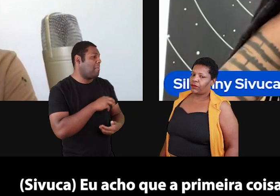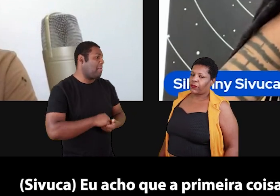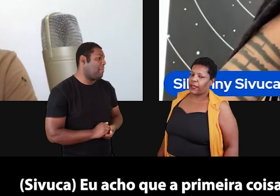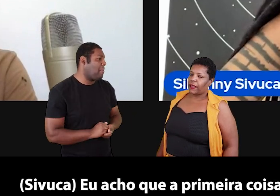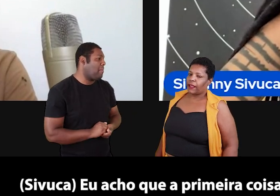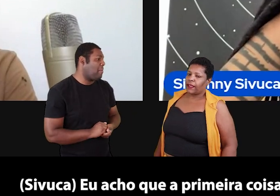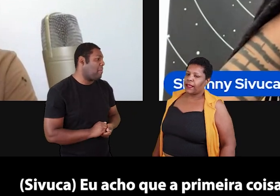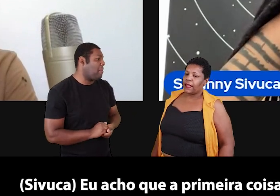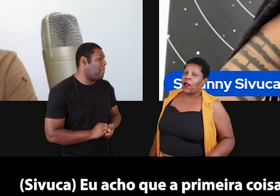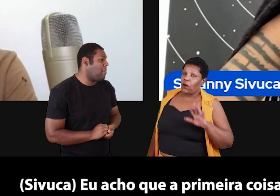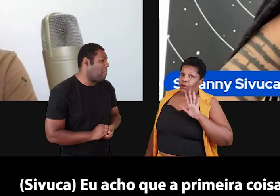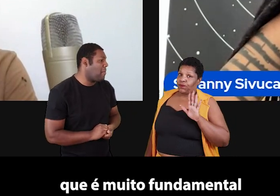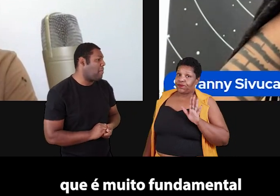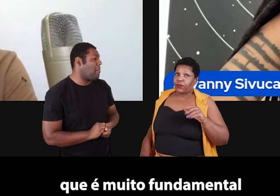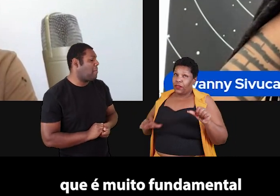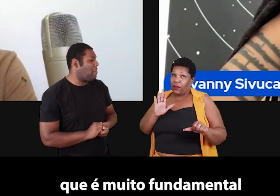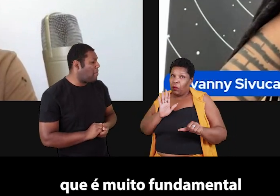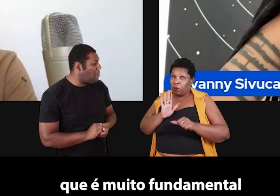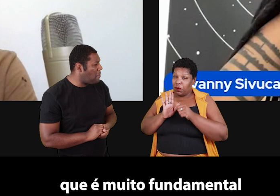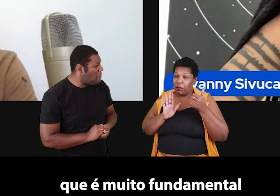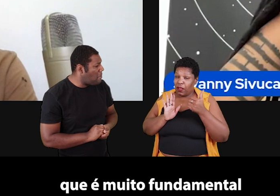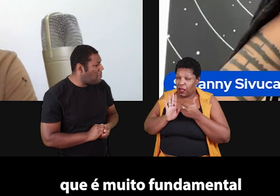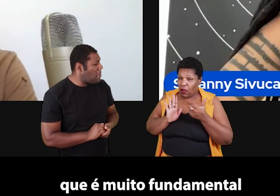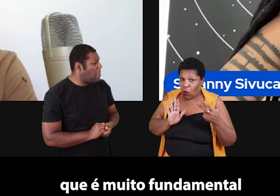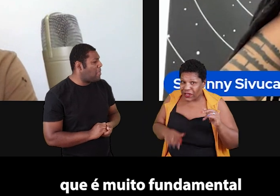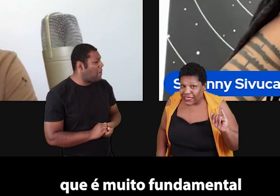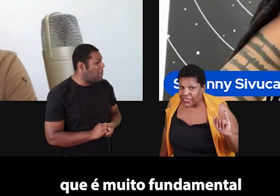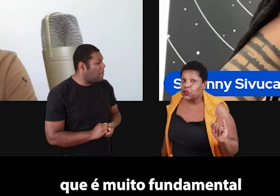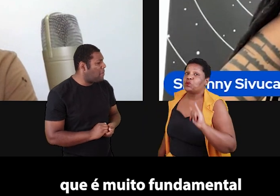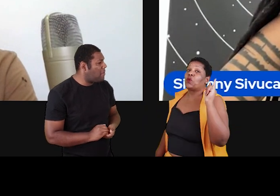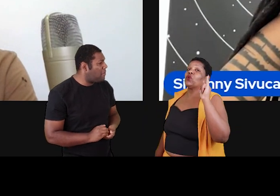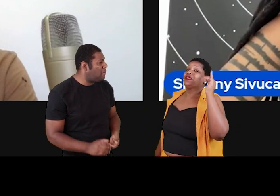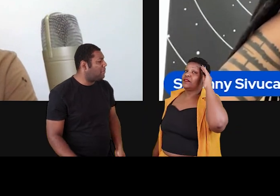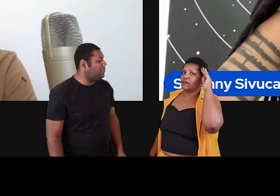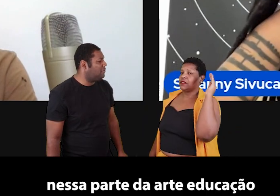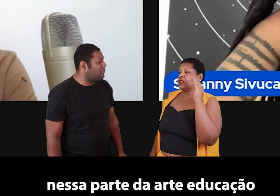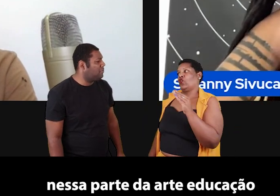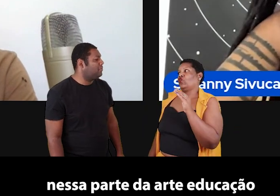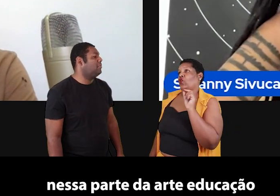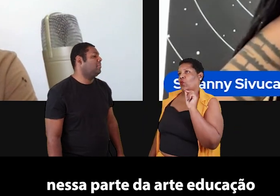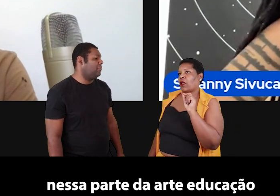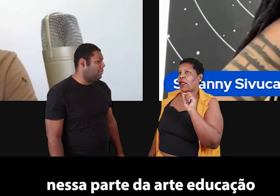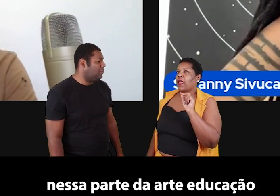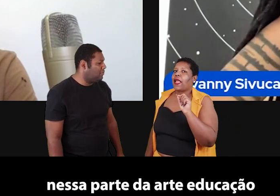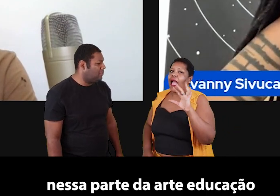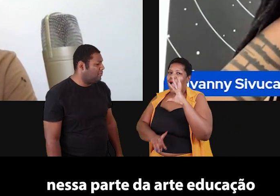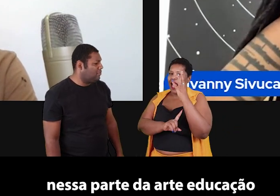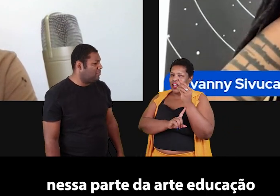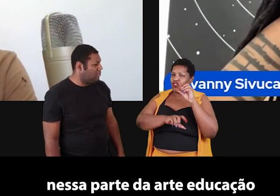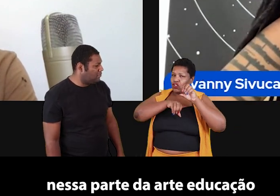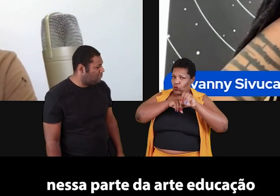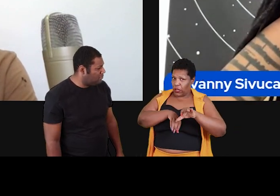Eu acho que a primeira coisa que é muito fundamental, né, nessa parte da arte e